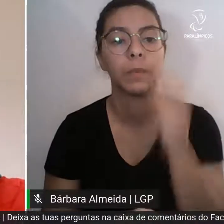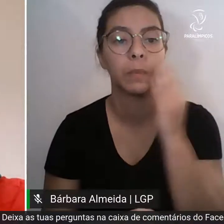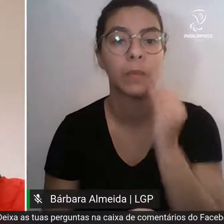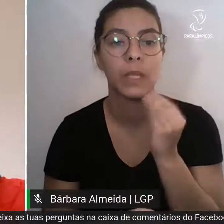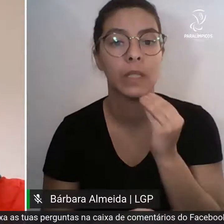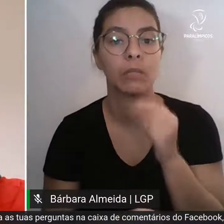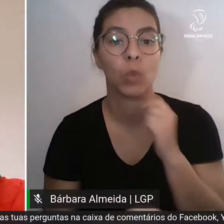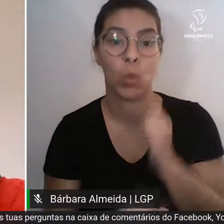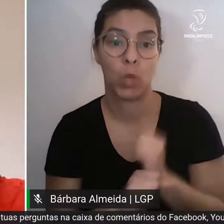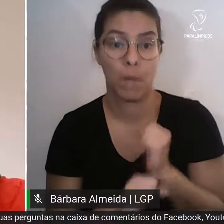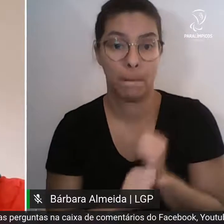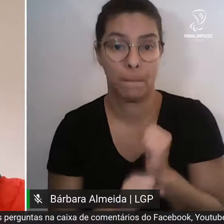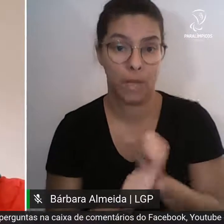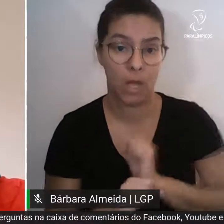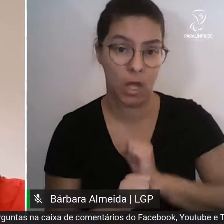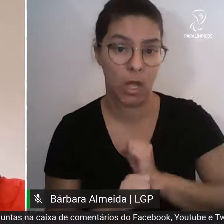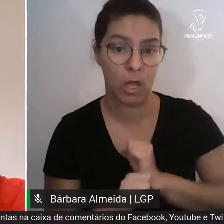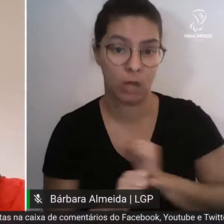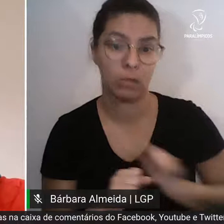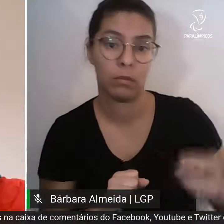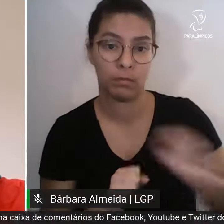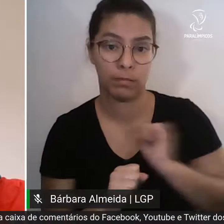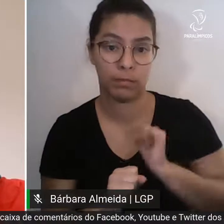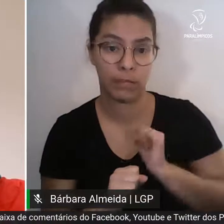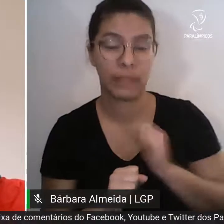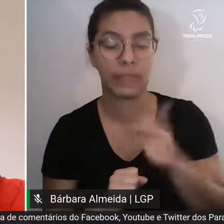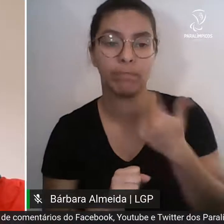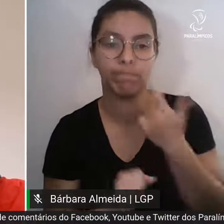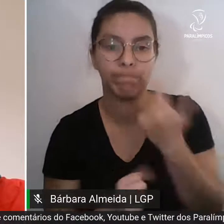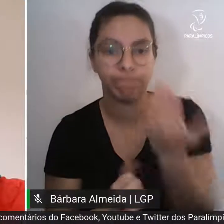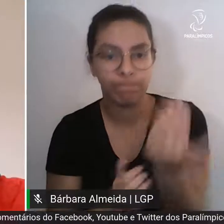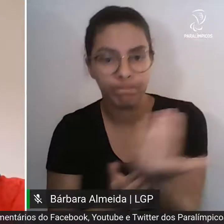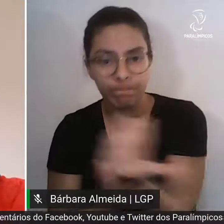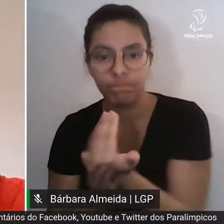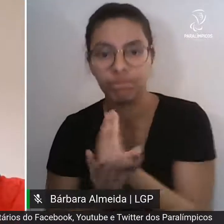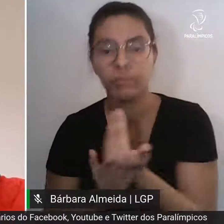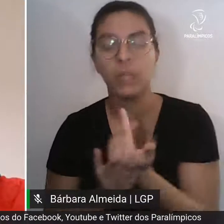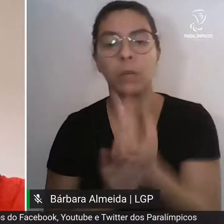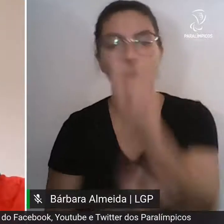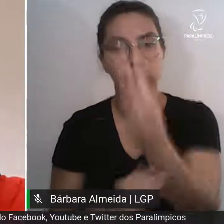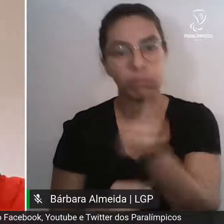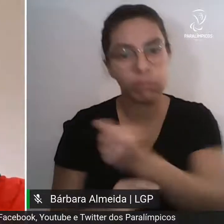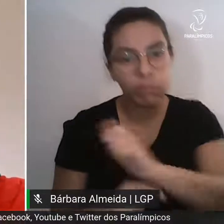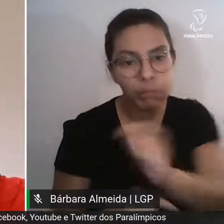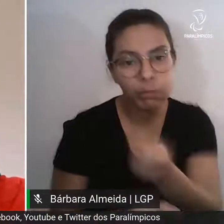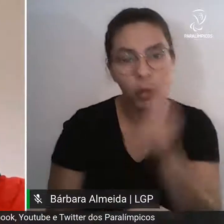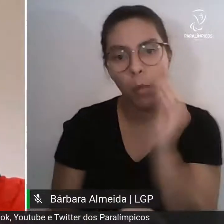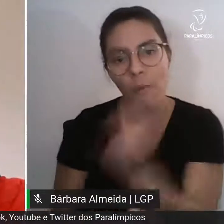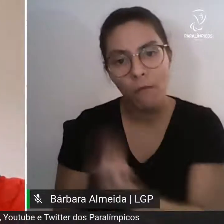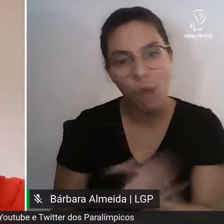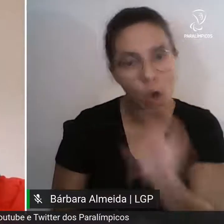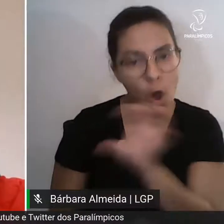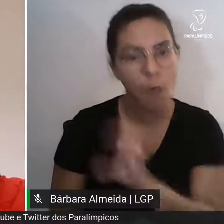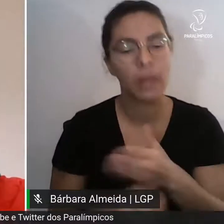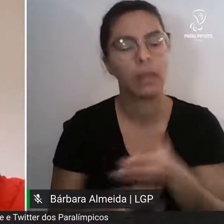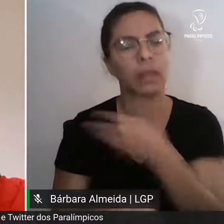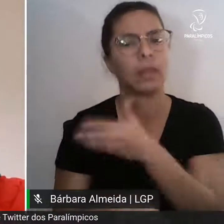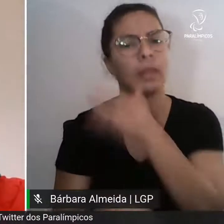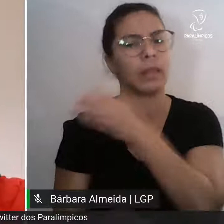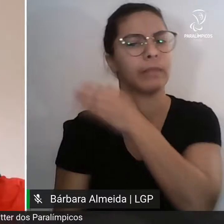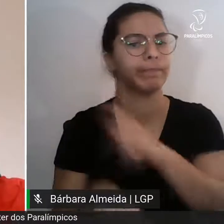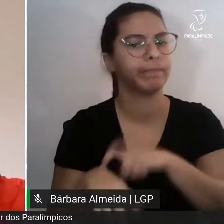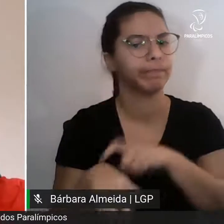nosso trabalho era conhecer também um bocadinho o histórico do para badminton, e durante muito tempo o para badminton teve